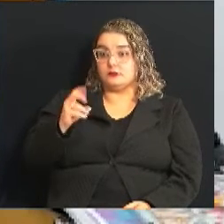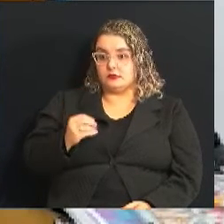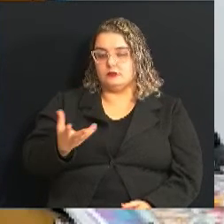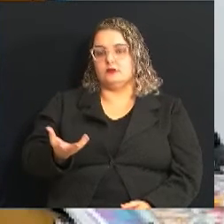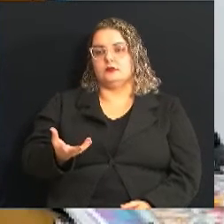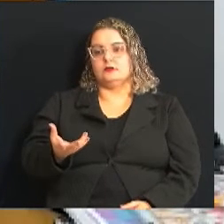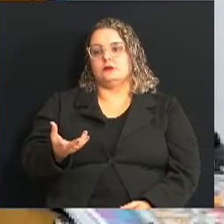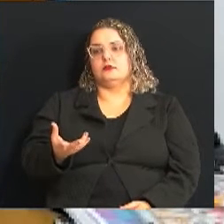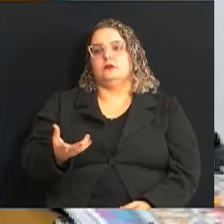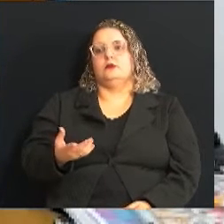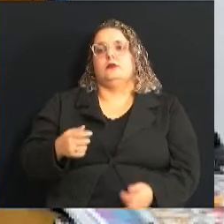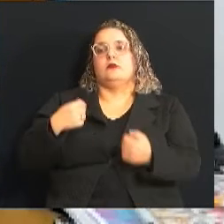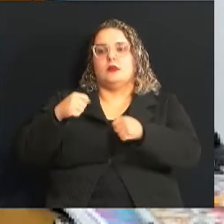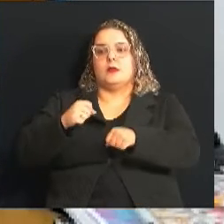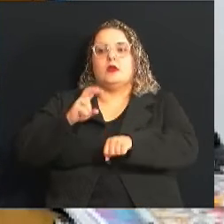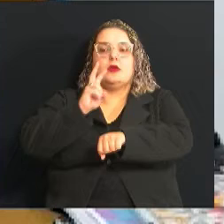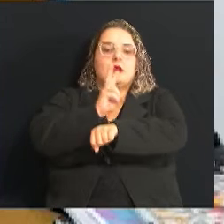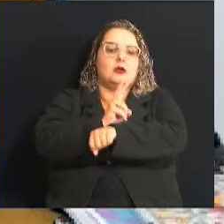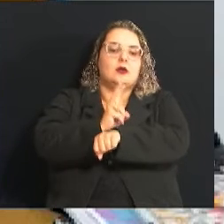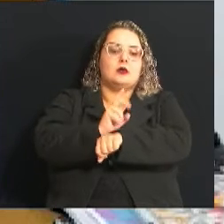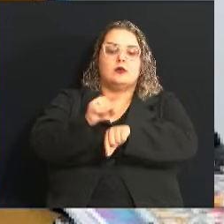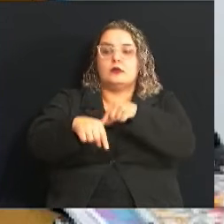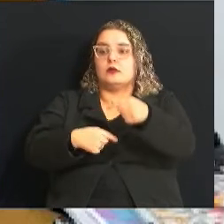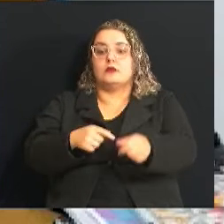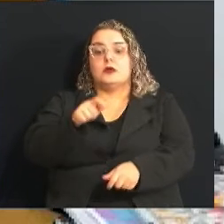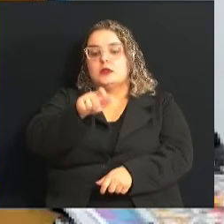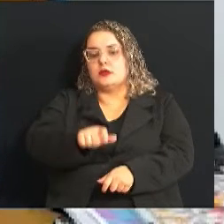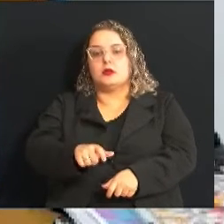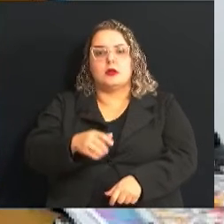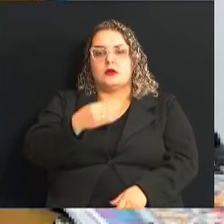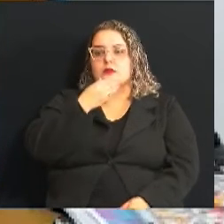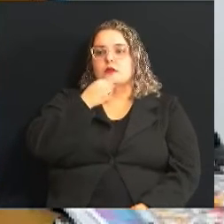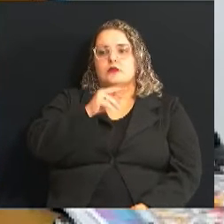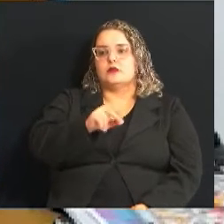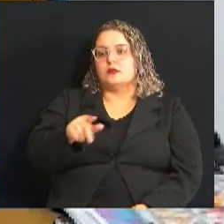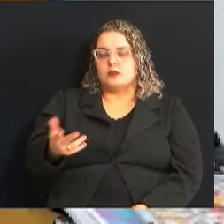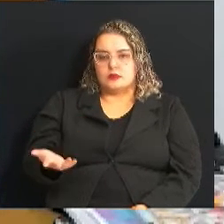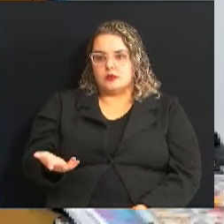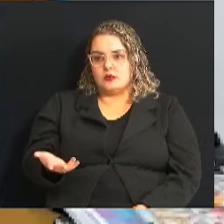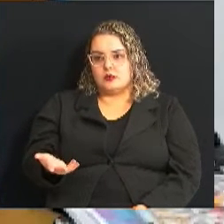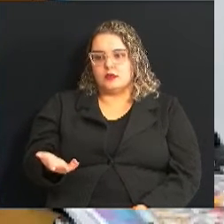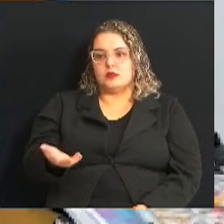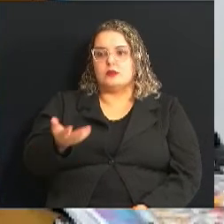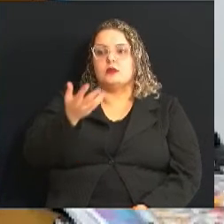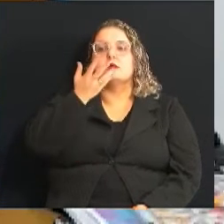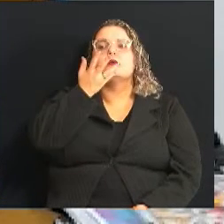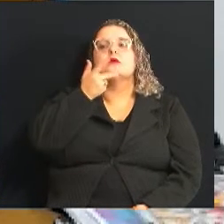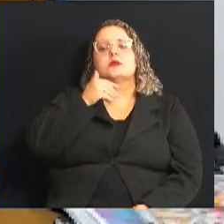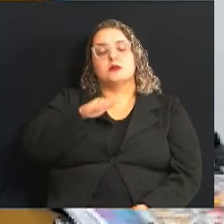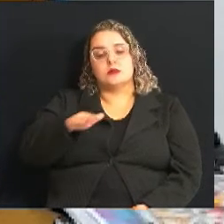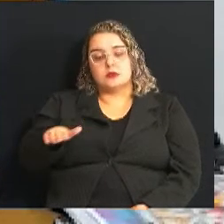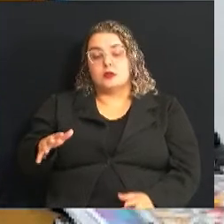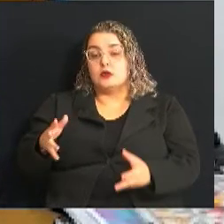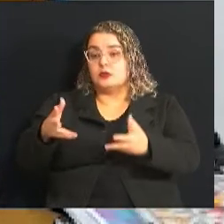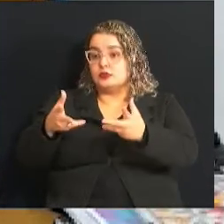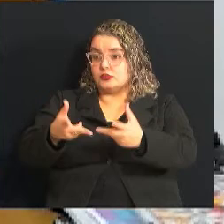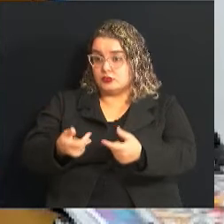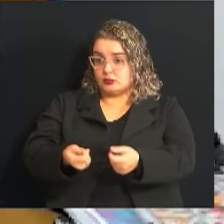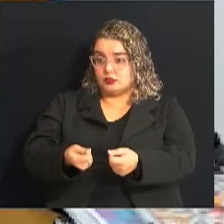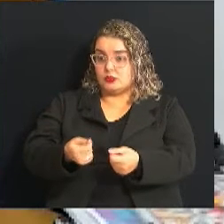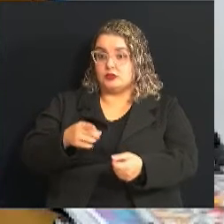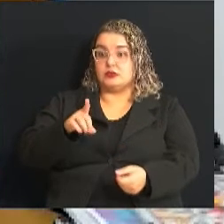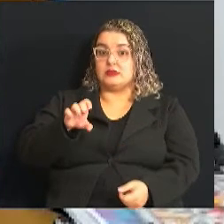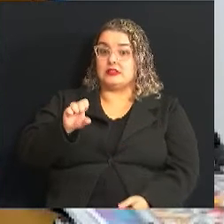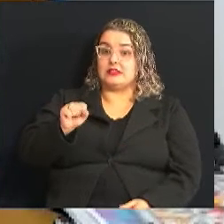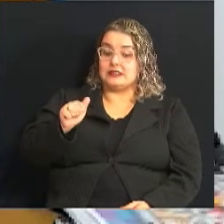tem que ajudar a cuidar do outro irmãozinho. Essa criança, todos, na verdade, estão desamparados,